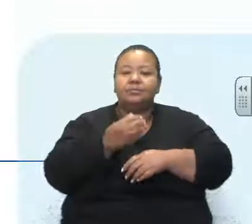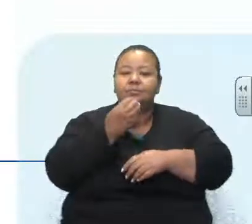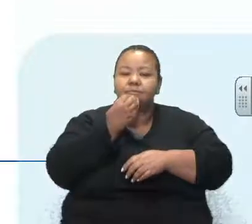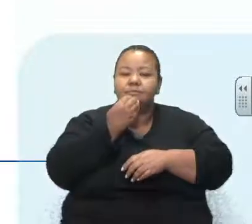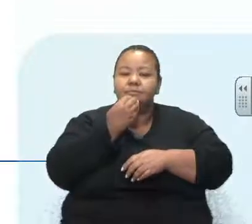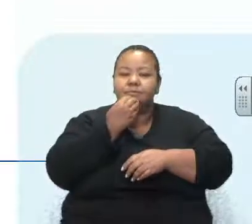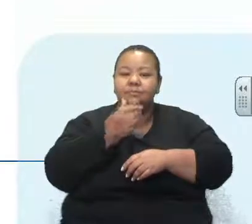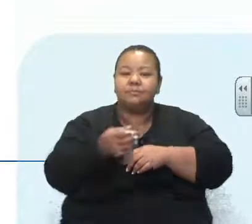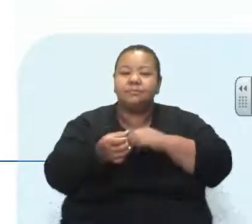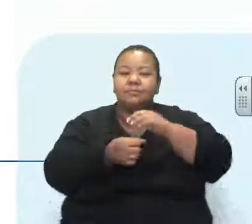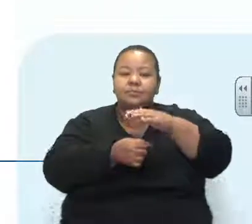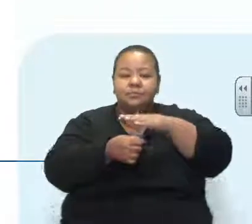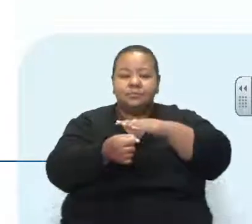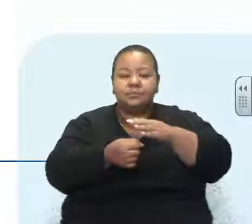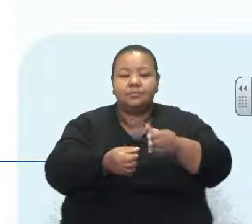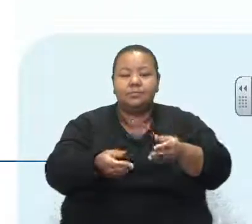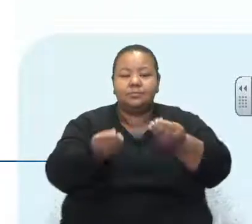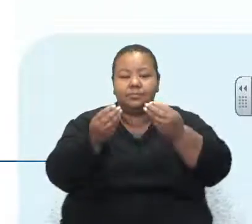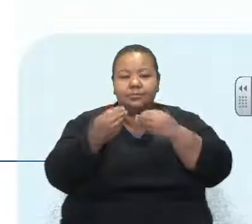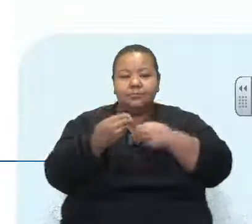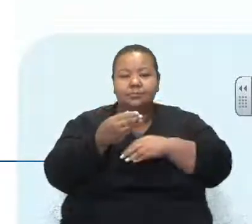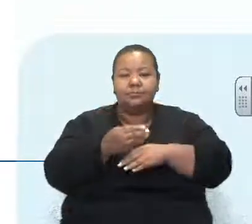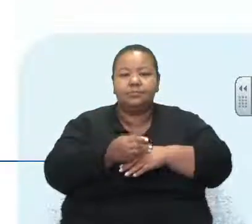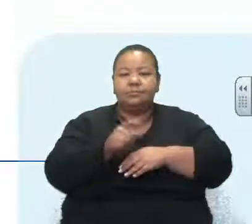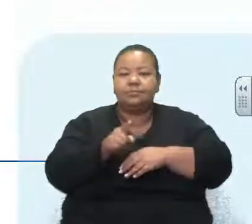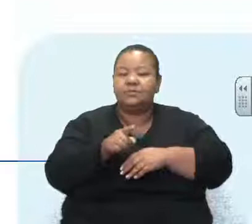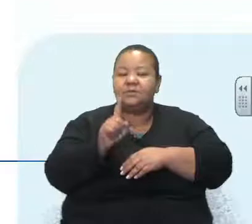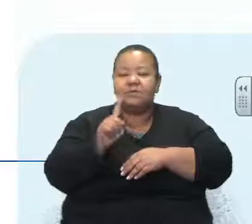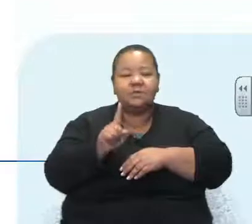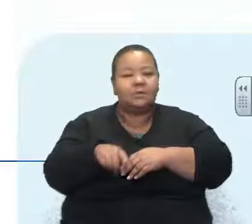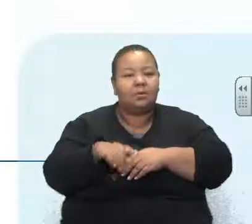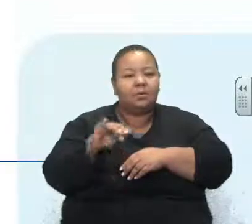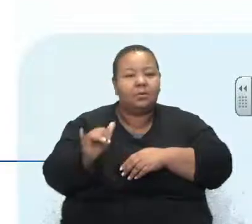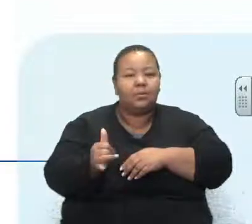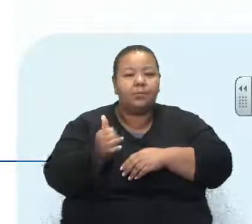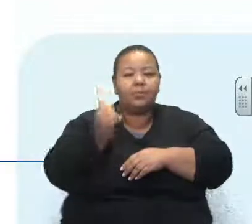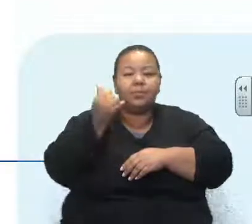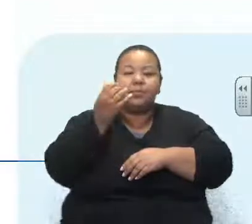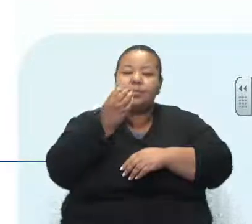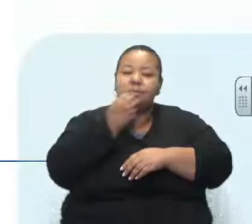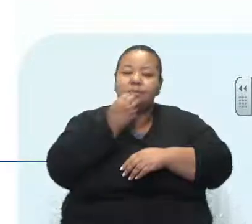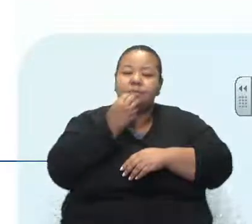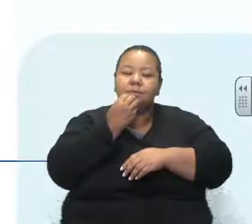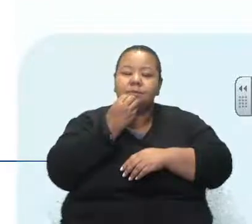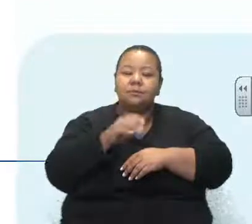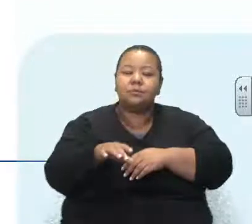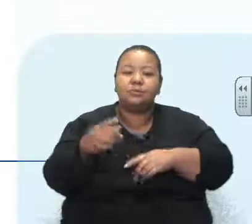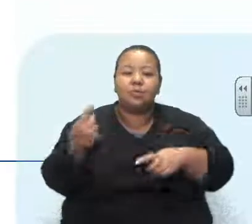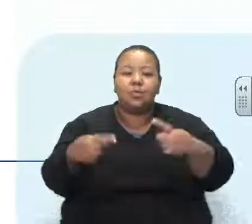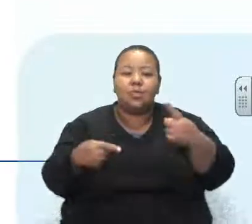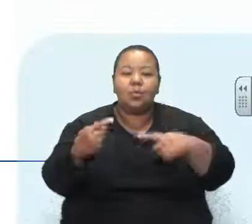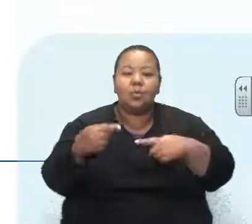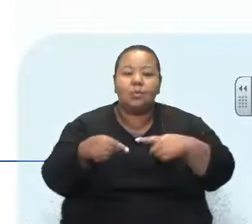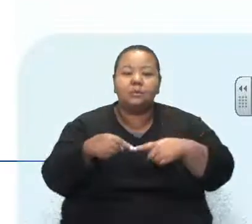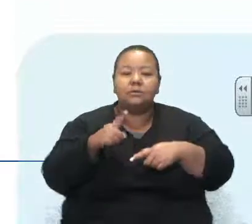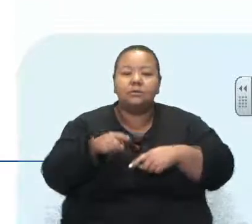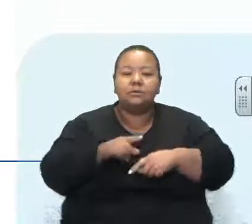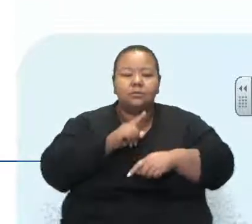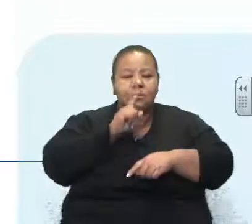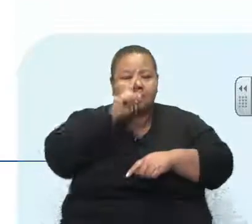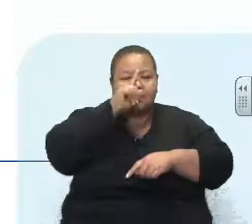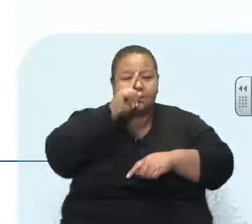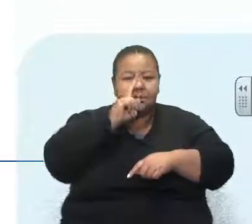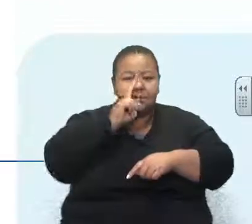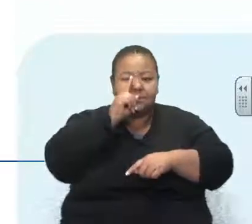que o mercado está oferecendo? O que você não está aproveitando essas oportunidades que o seu concorrente pode? E quais são as